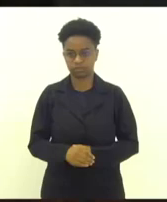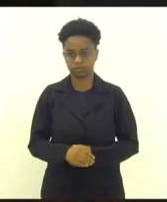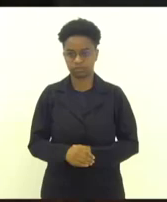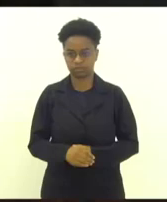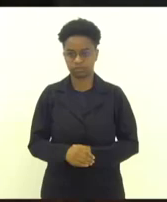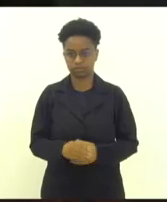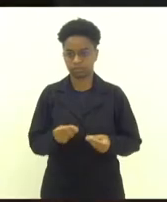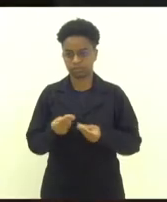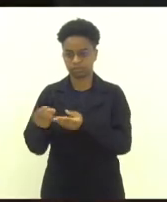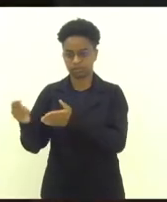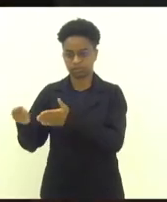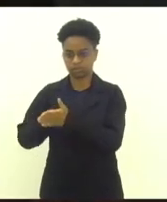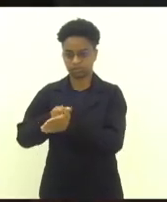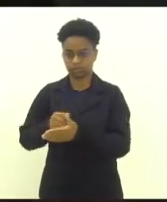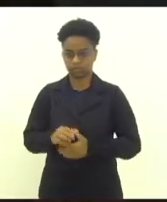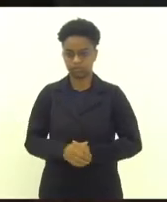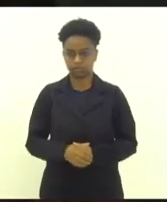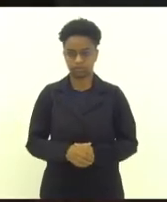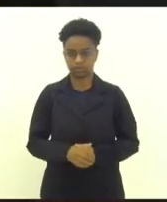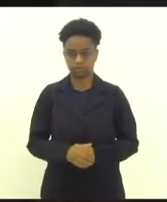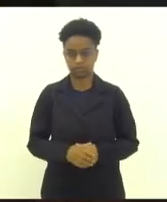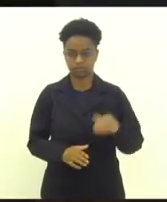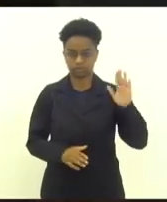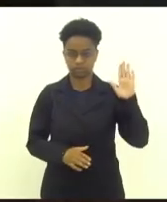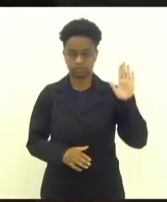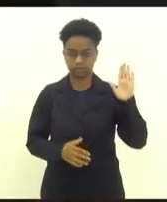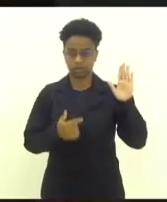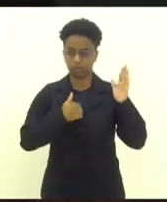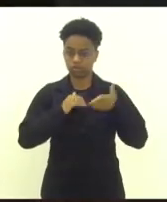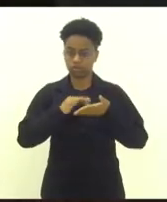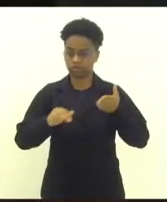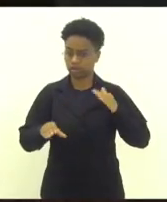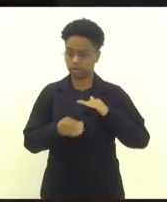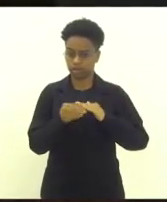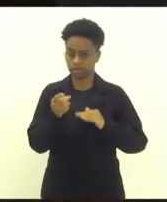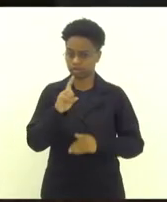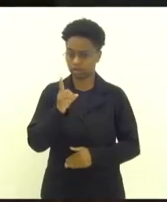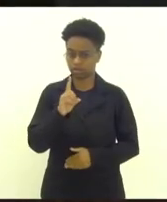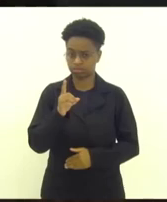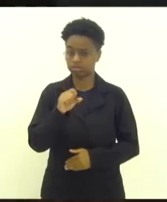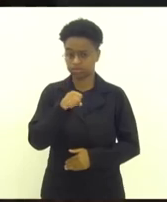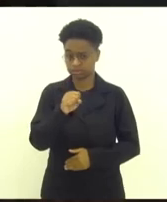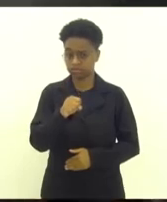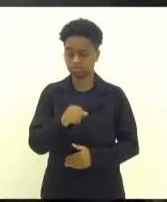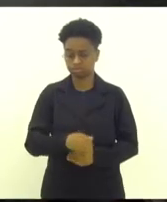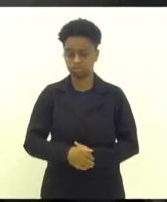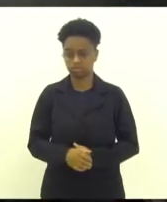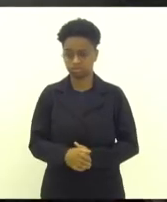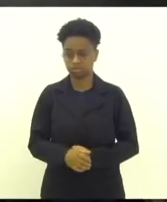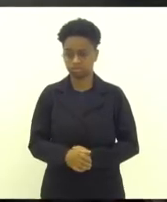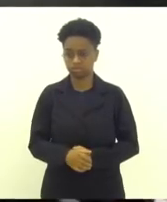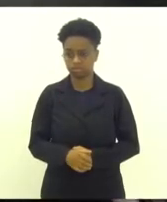para declaração eu retirei minhas emendas sim é exatamente